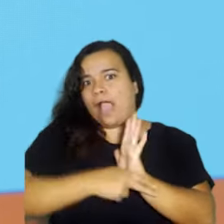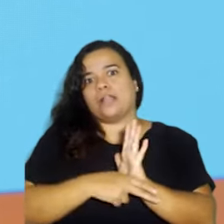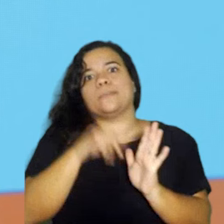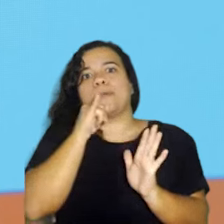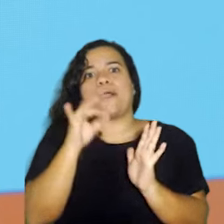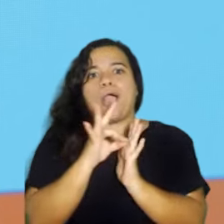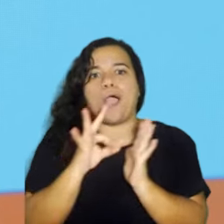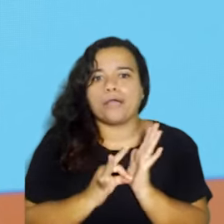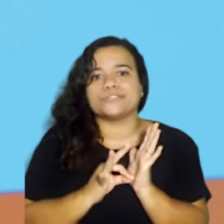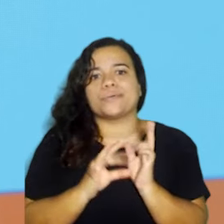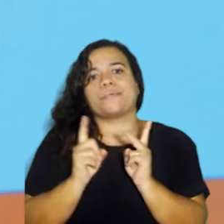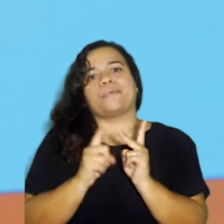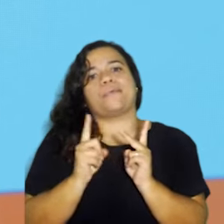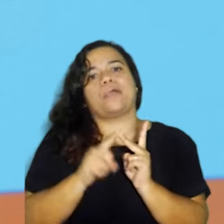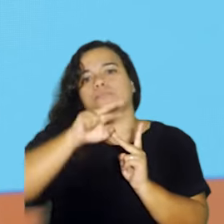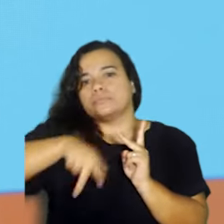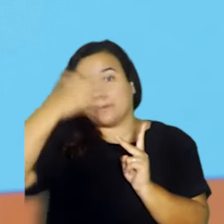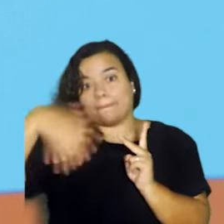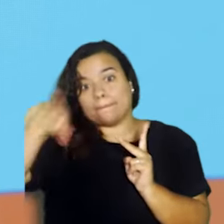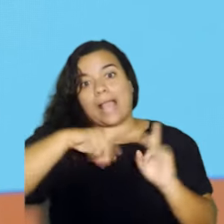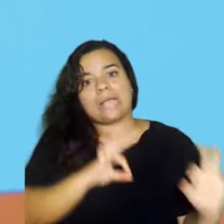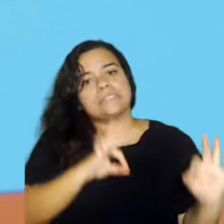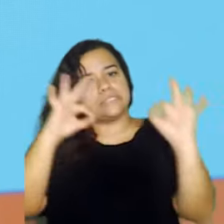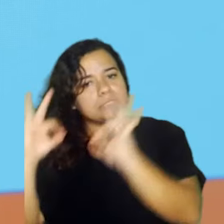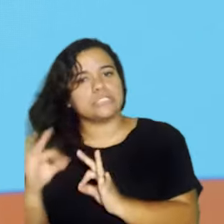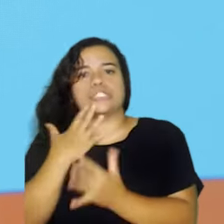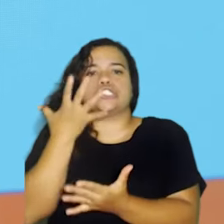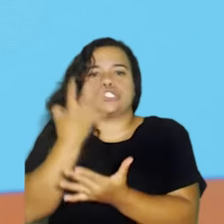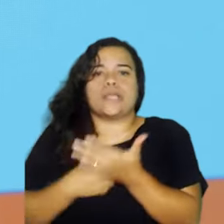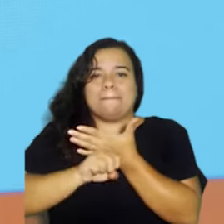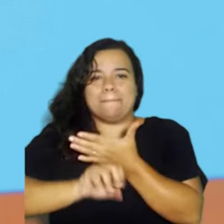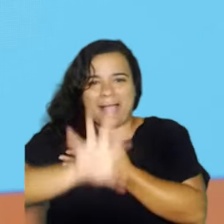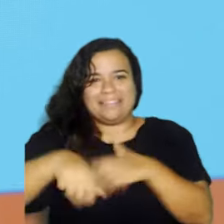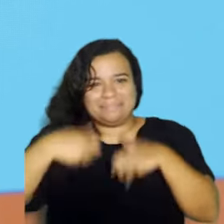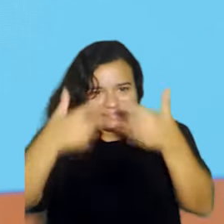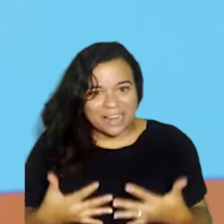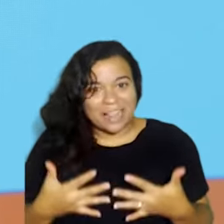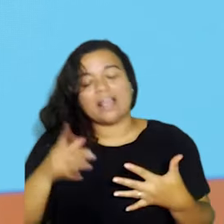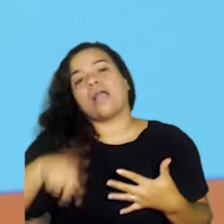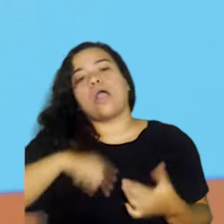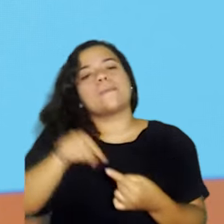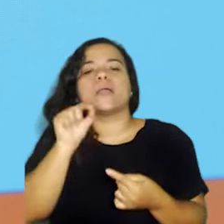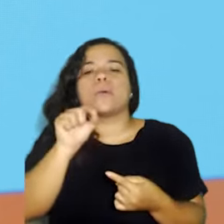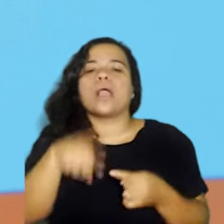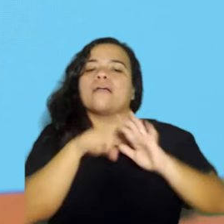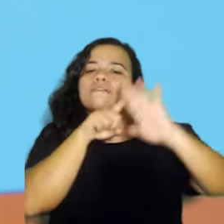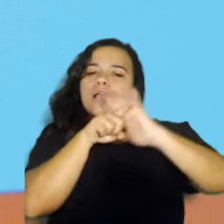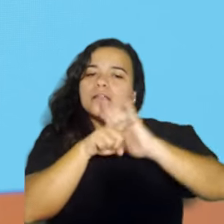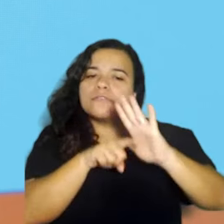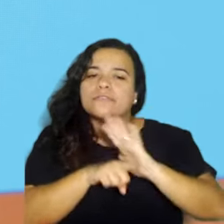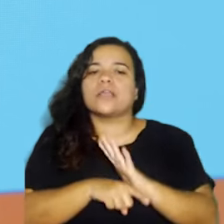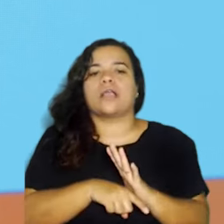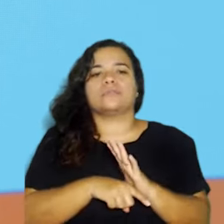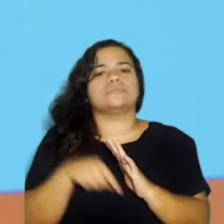determinado código então o cliente o pessoal vai assistir aqui um podcast que a ideia eh verificar Ah ele